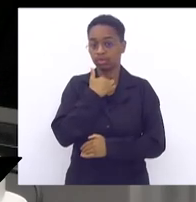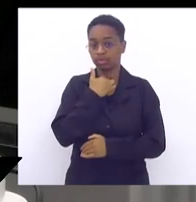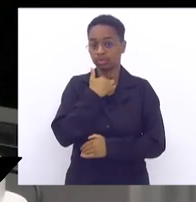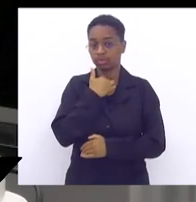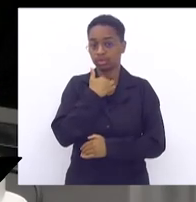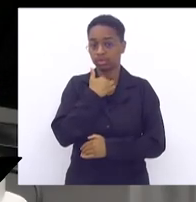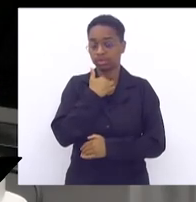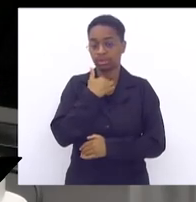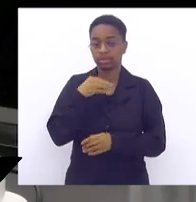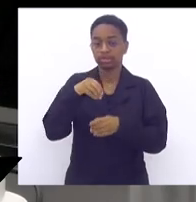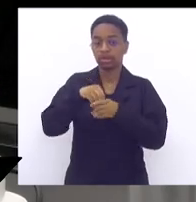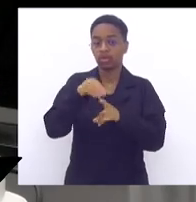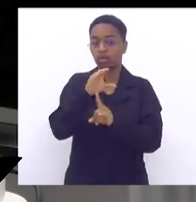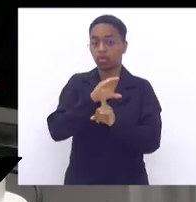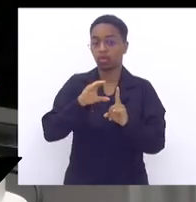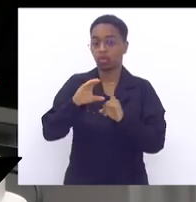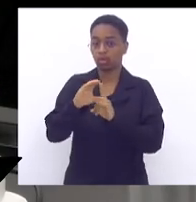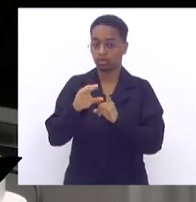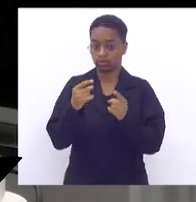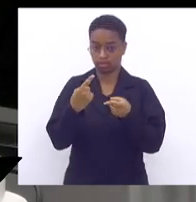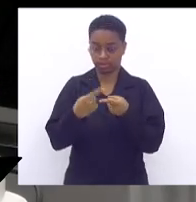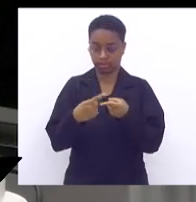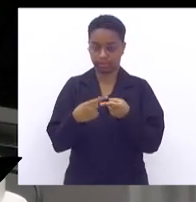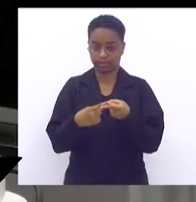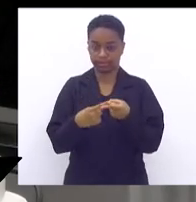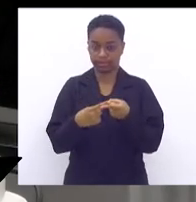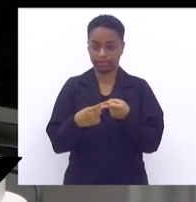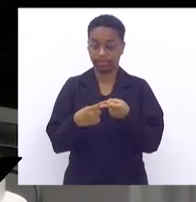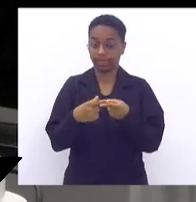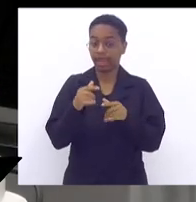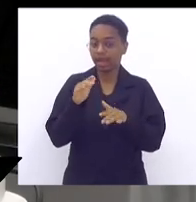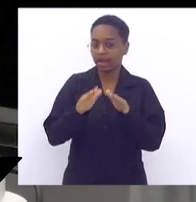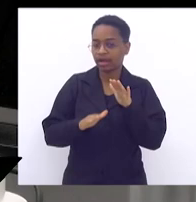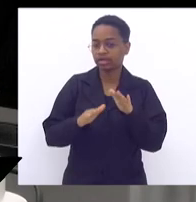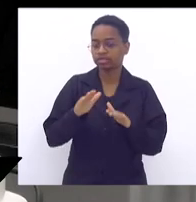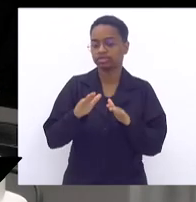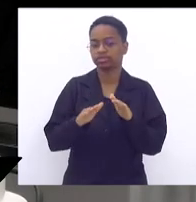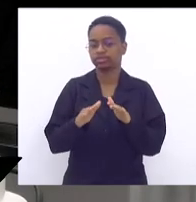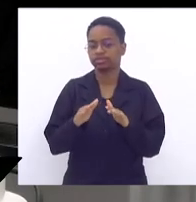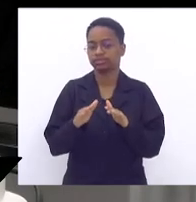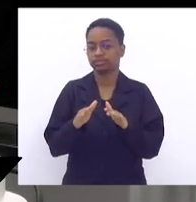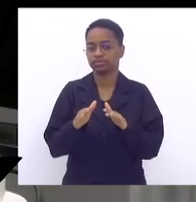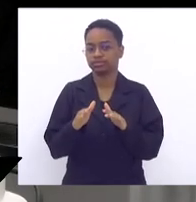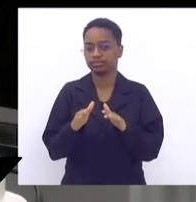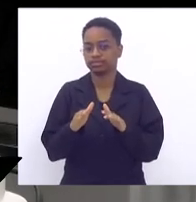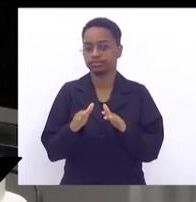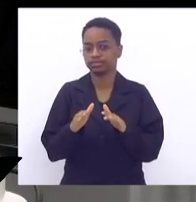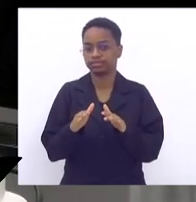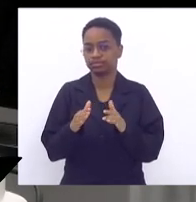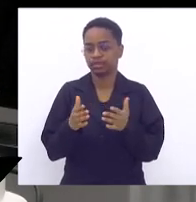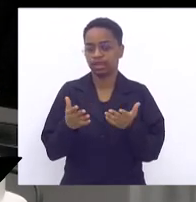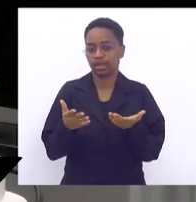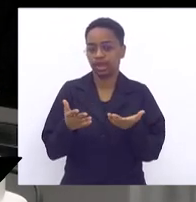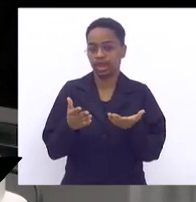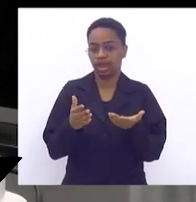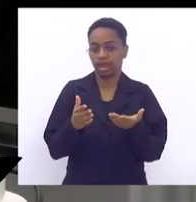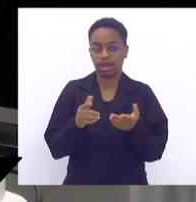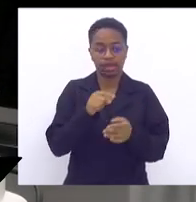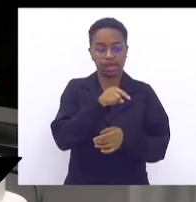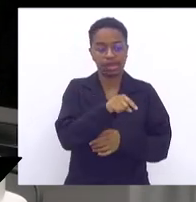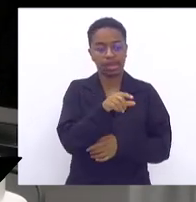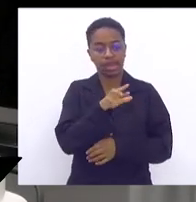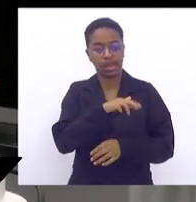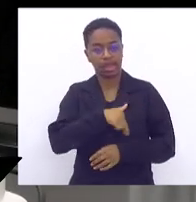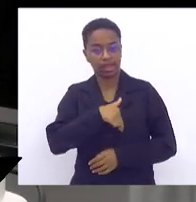cultos religiosos. Por quê? Porque, muitas das vezes, ao determinada religião